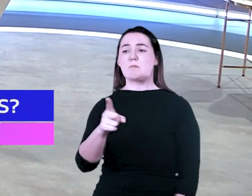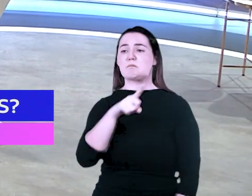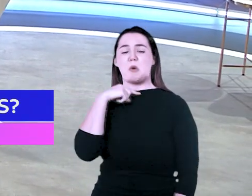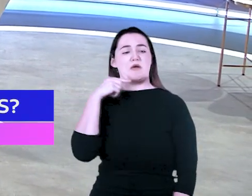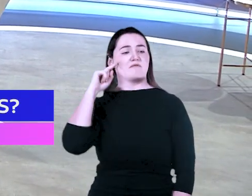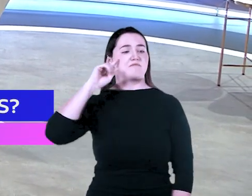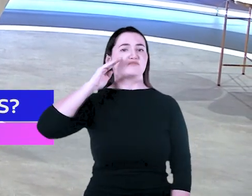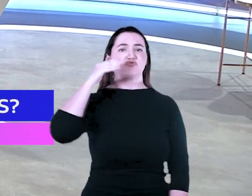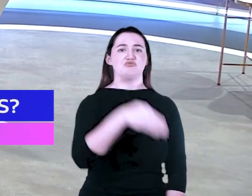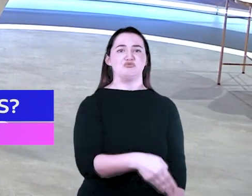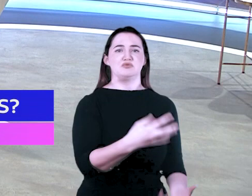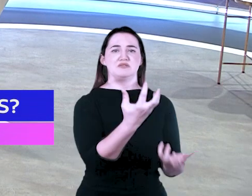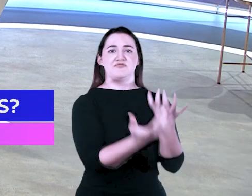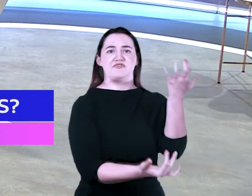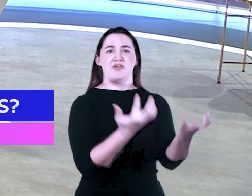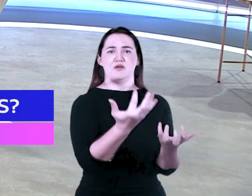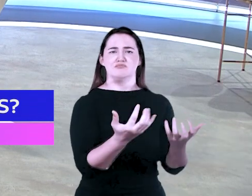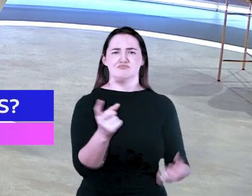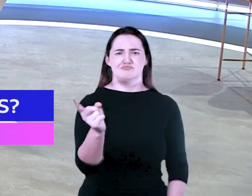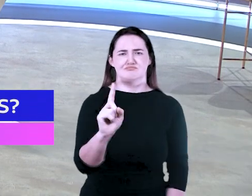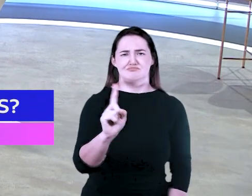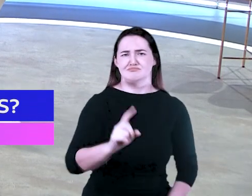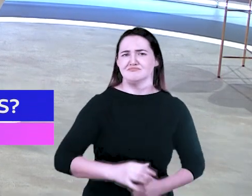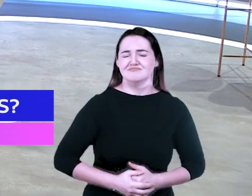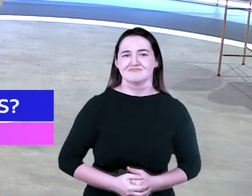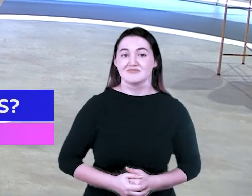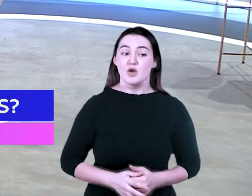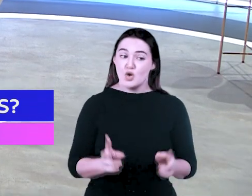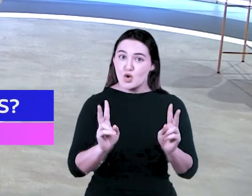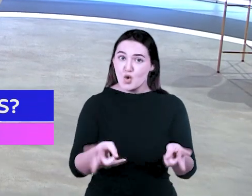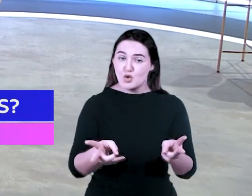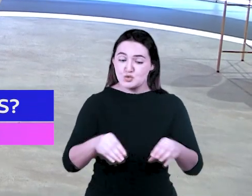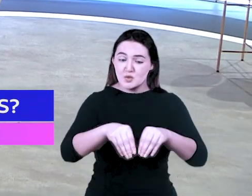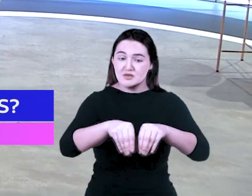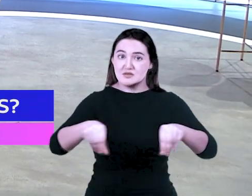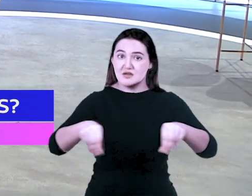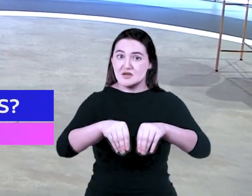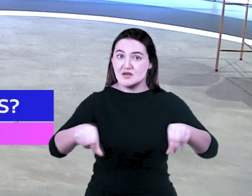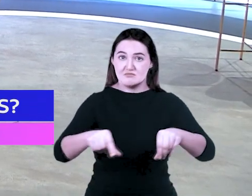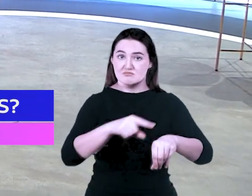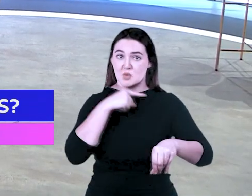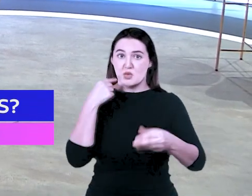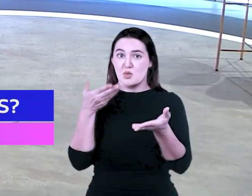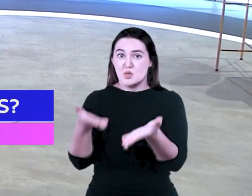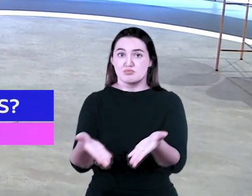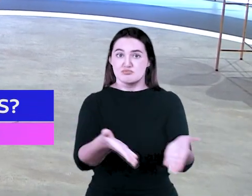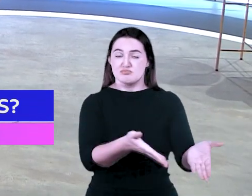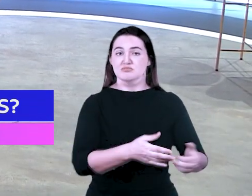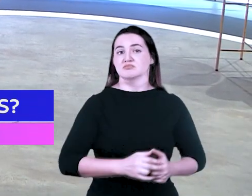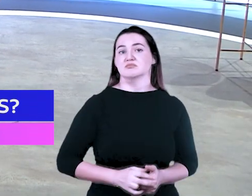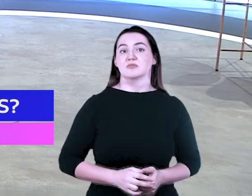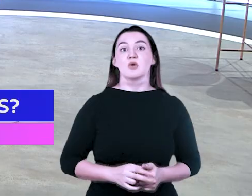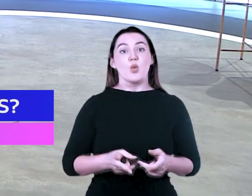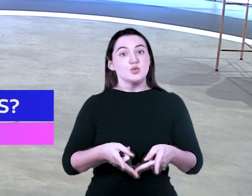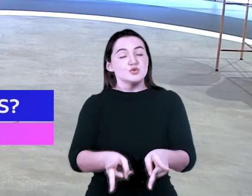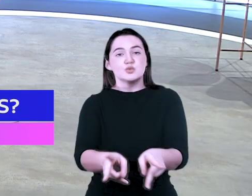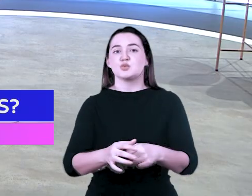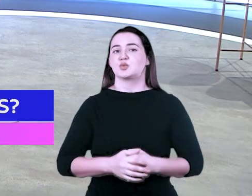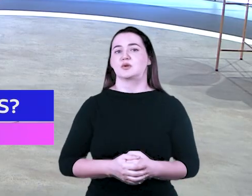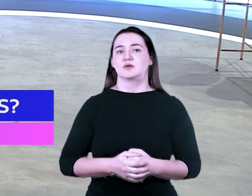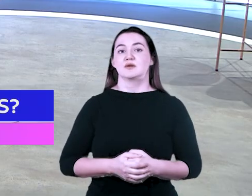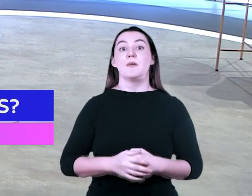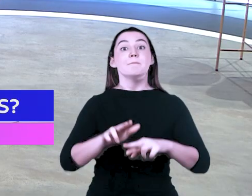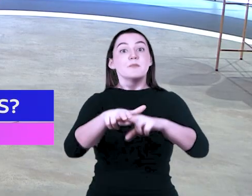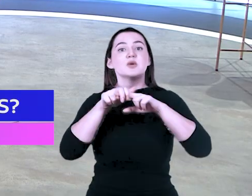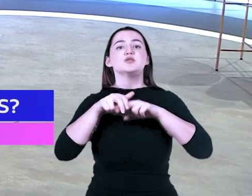elas continuam em outro lugar. Mas a Bíblia diz que nós estamos no sono inconsciente e a ressurreição vai